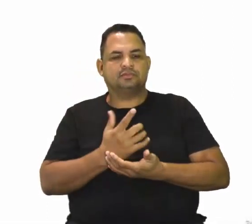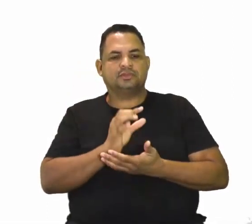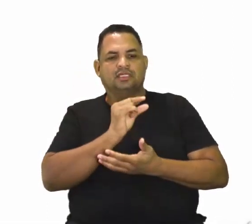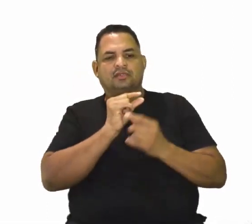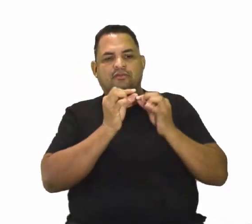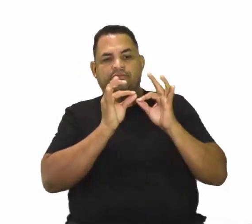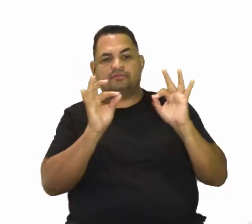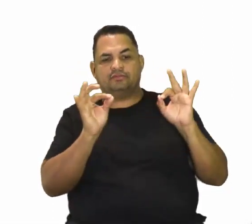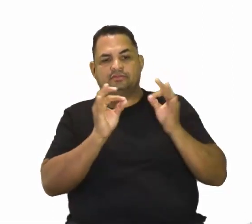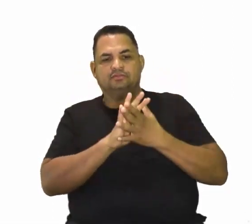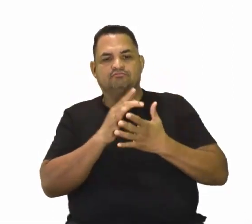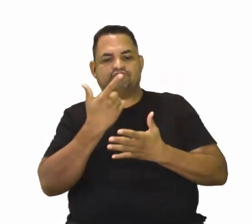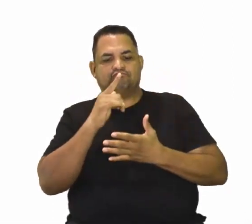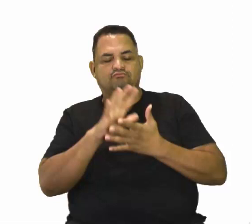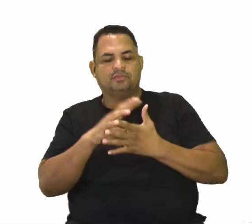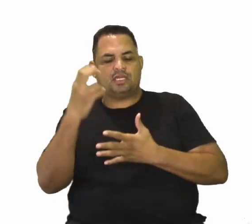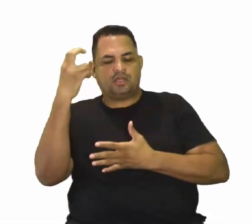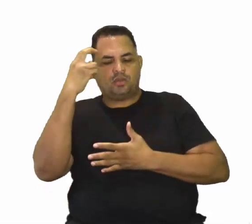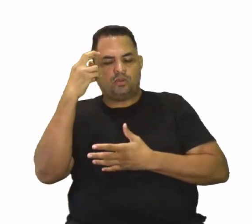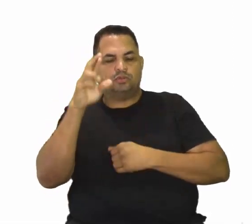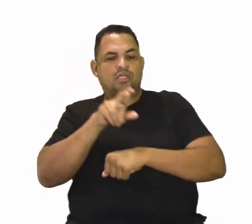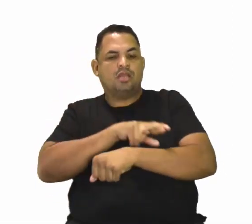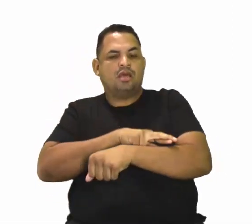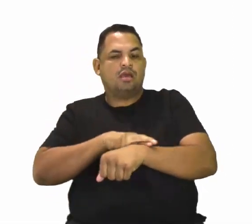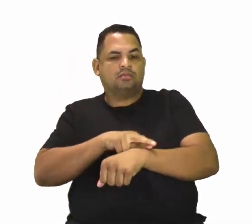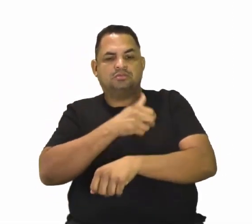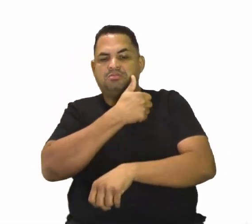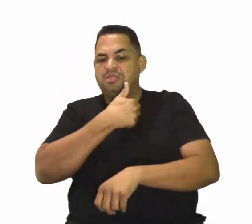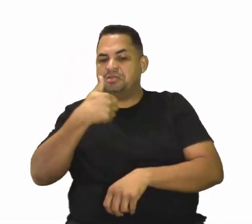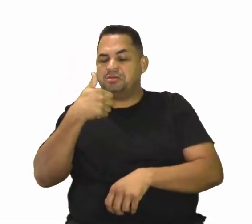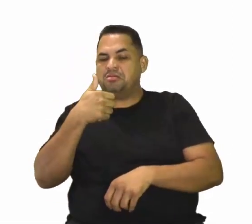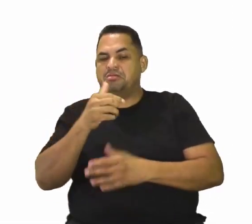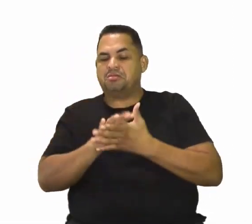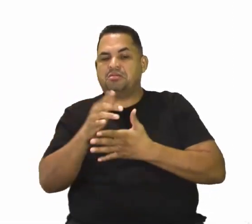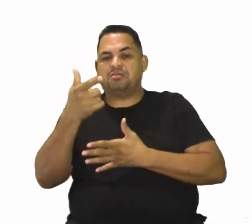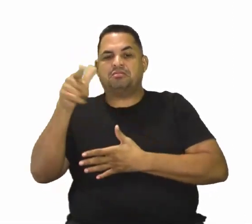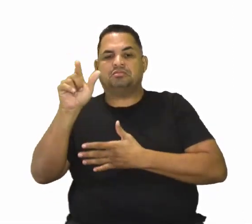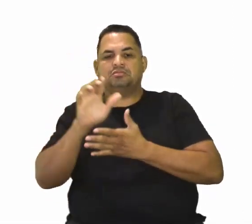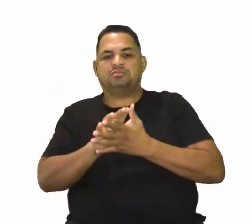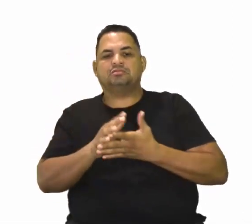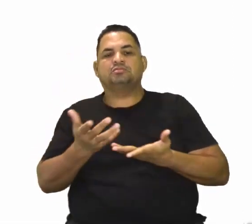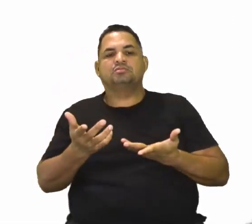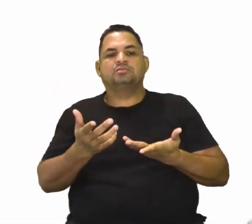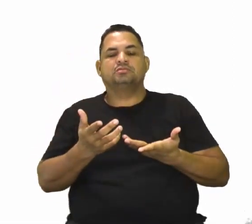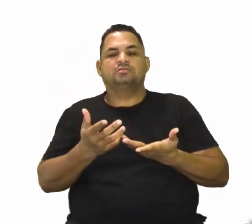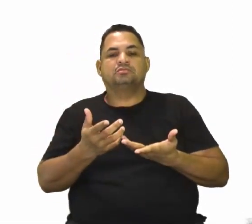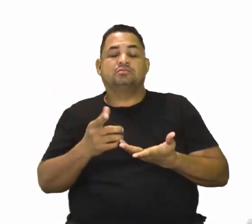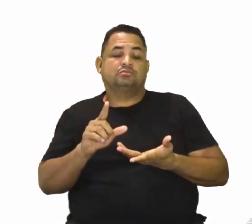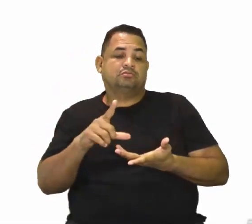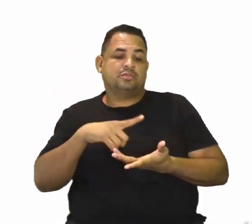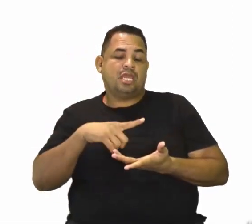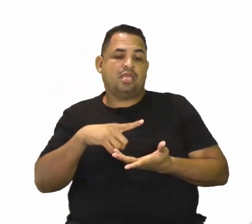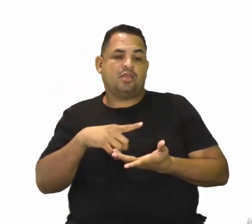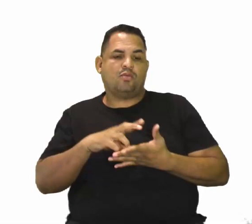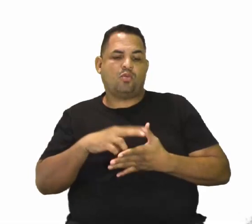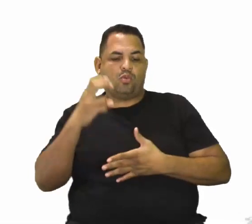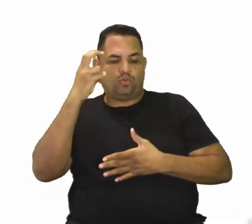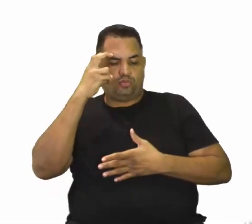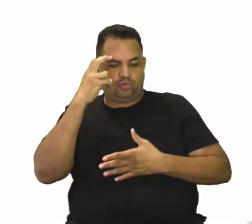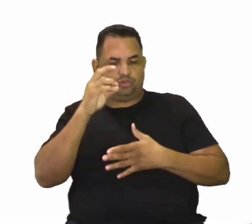frase: não existe uma cultura ou raça melhor que a outra. Existem culturas e raças